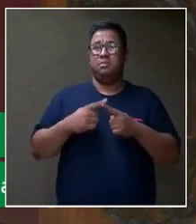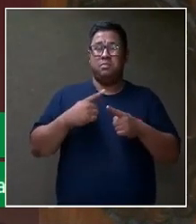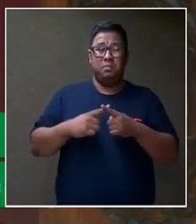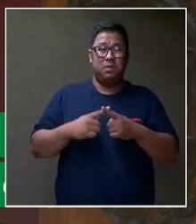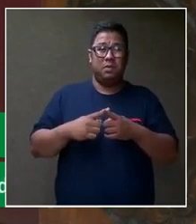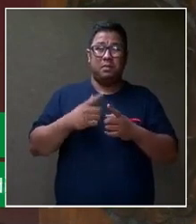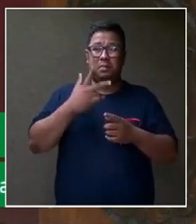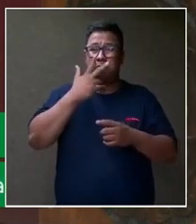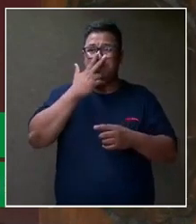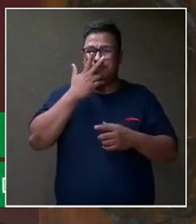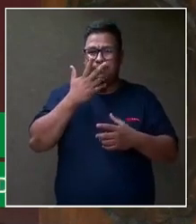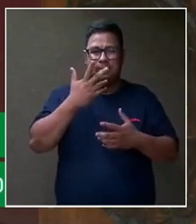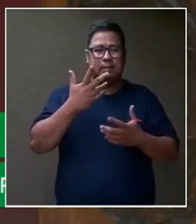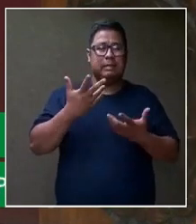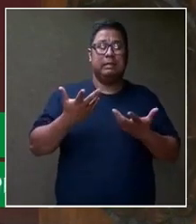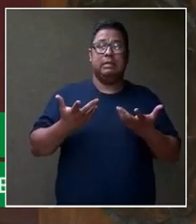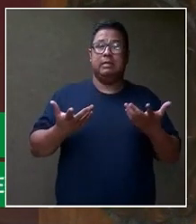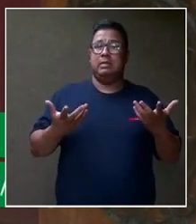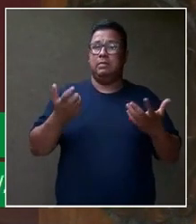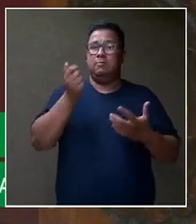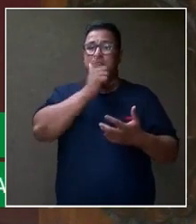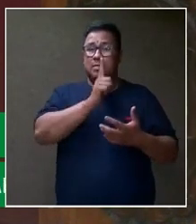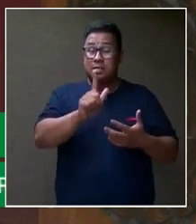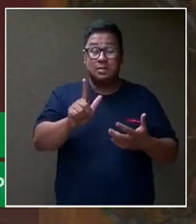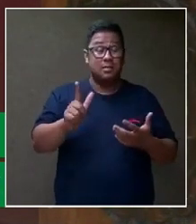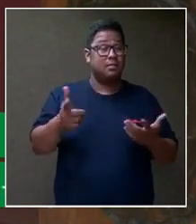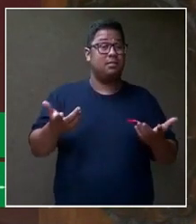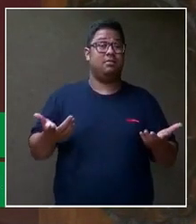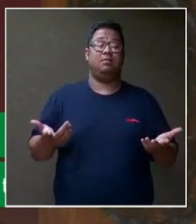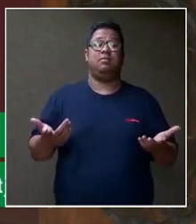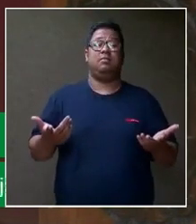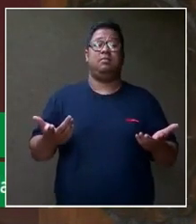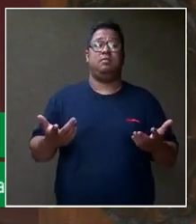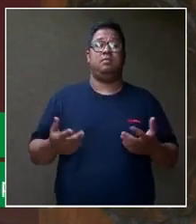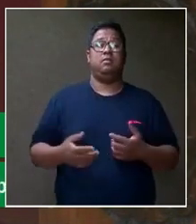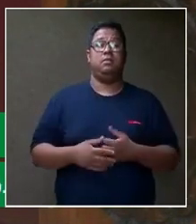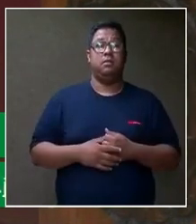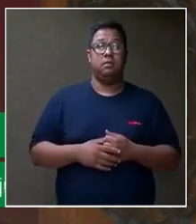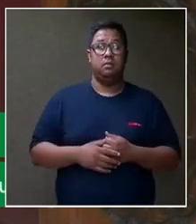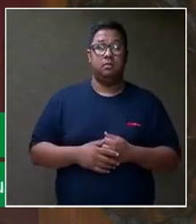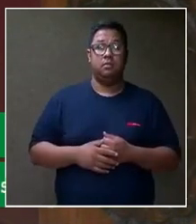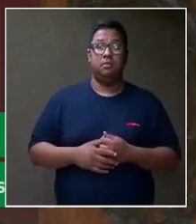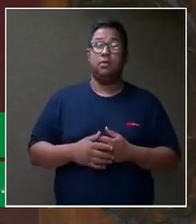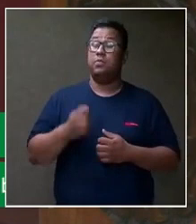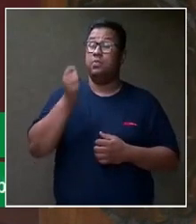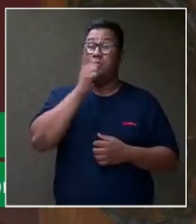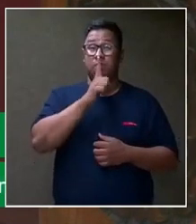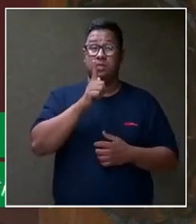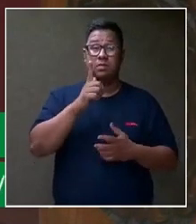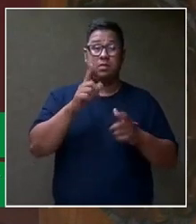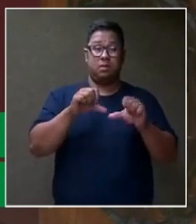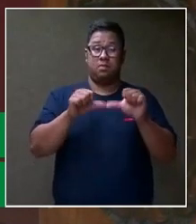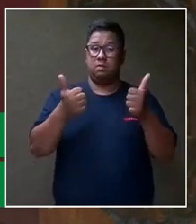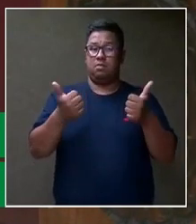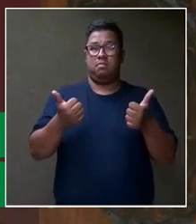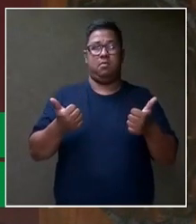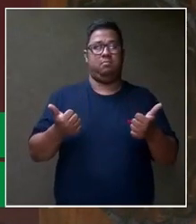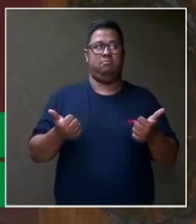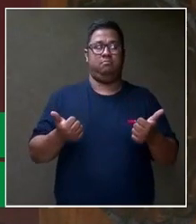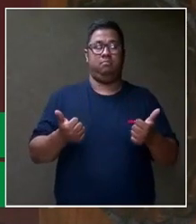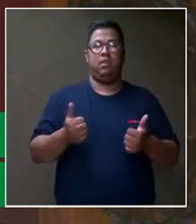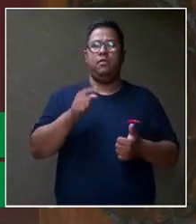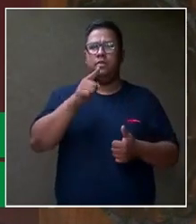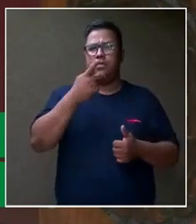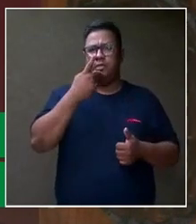sufocando, sufocando ela, que ela chegou a um ponto que ela não teve mais o controle e não conseguia sair da relação.